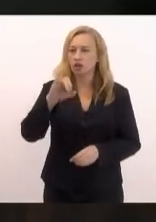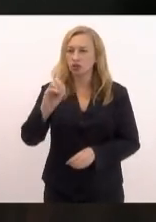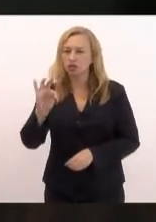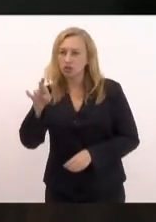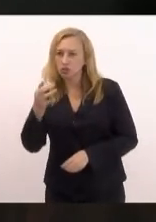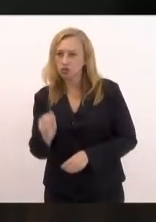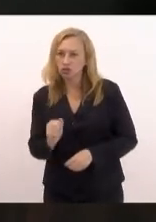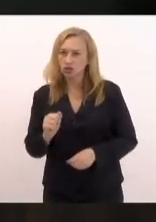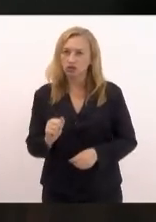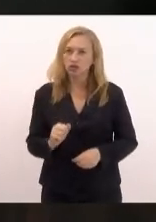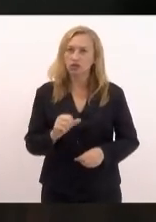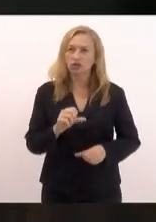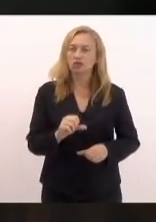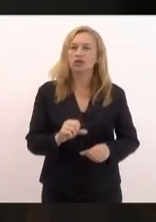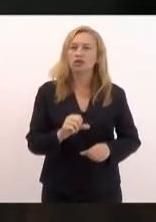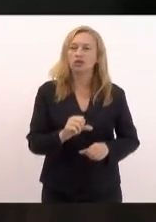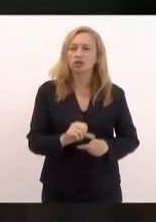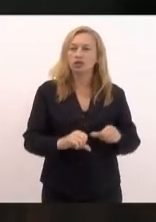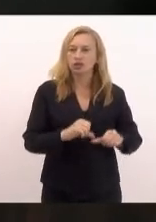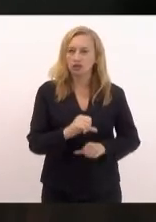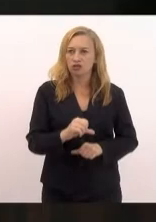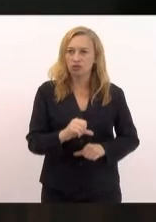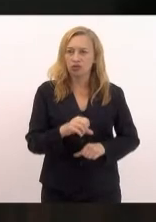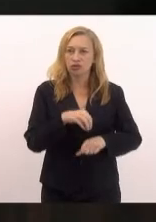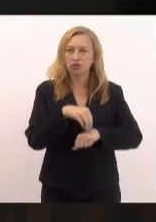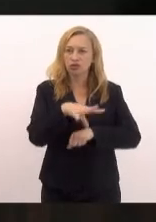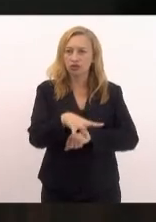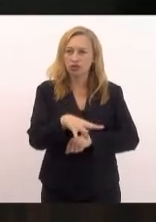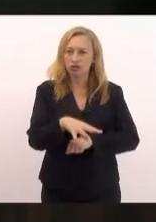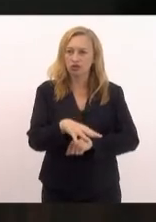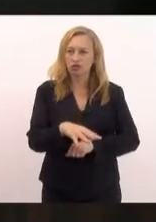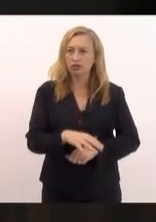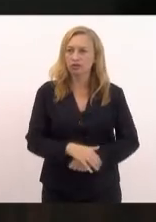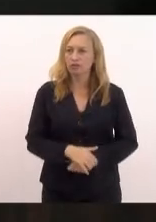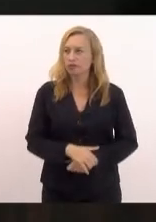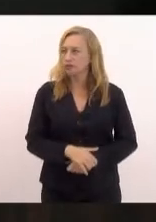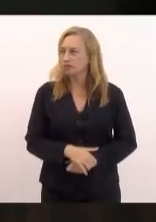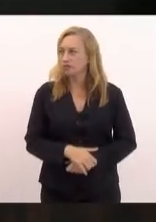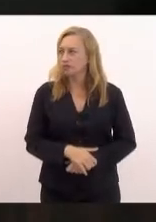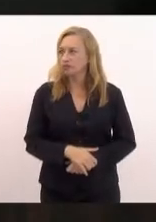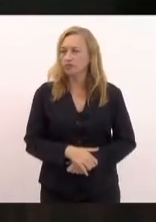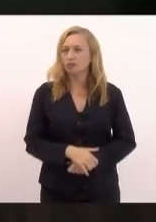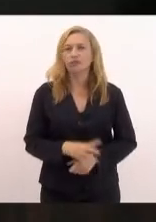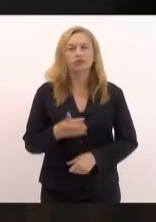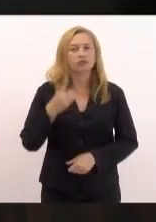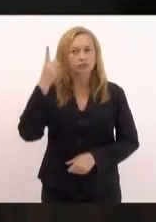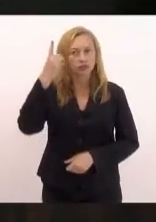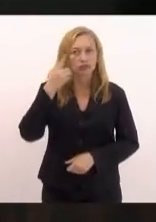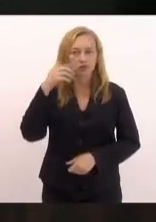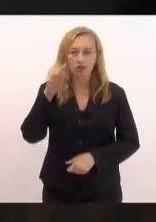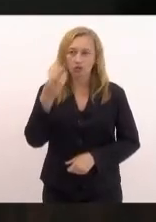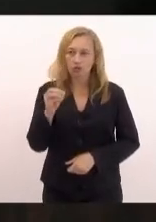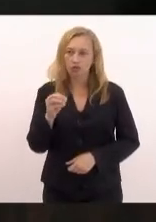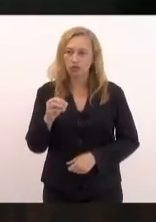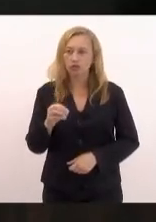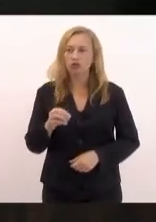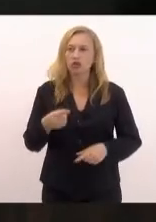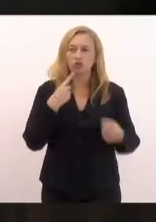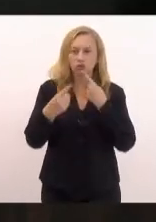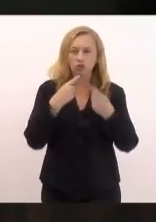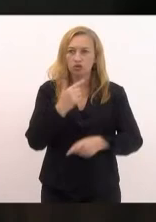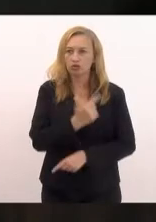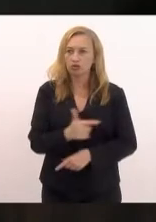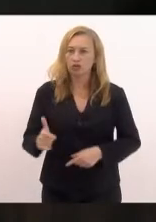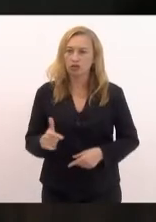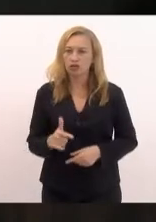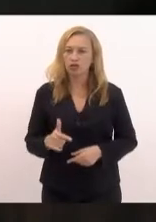pela transformação em indicação legislativa simples. Relator, deputado Eurico Júnior. Em discussão, não havendo quem queira discutir,